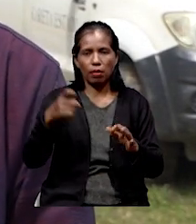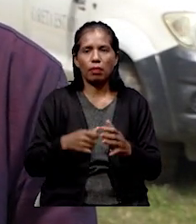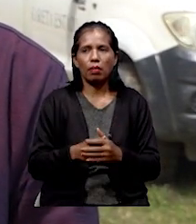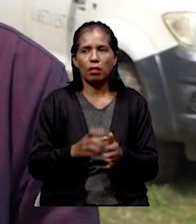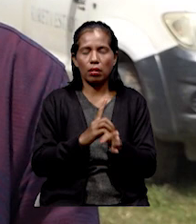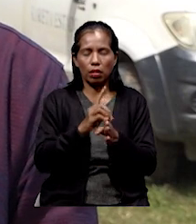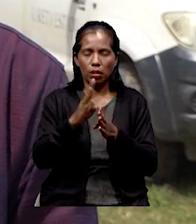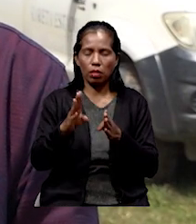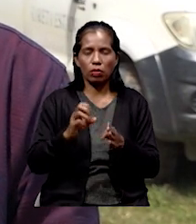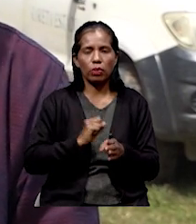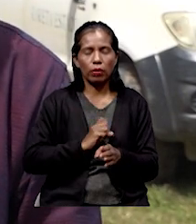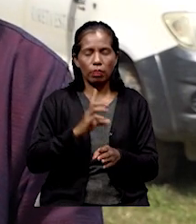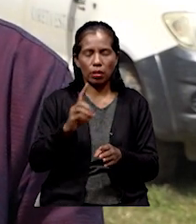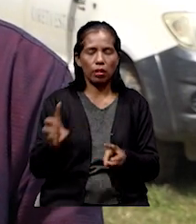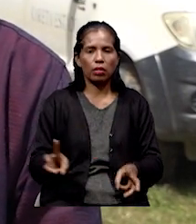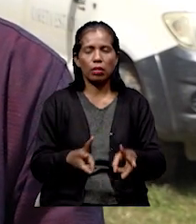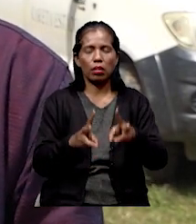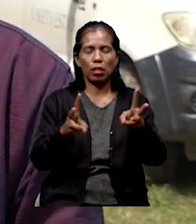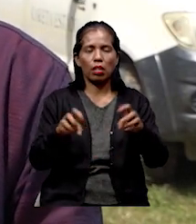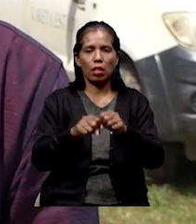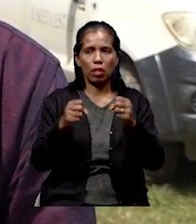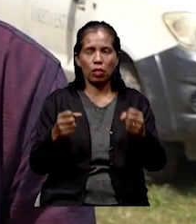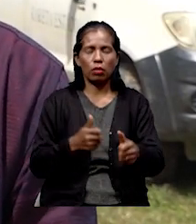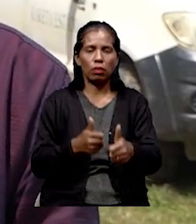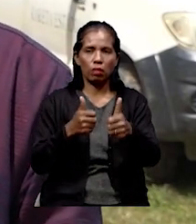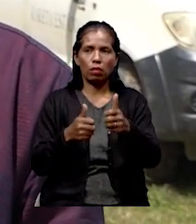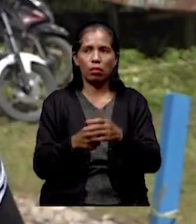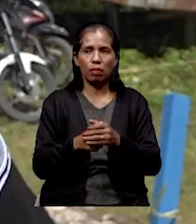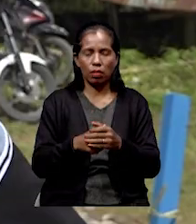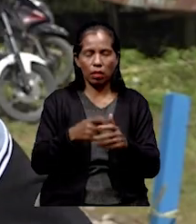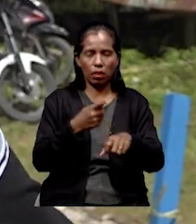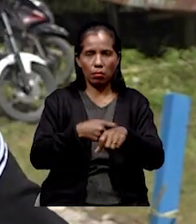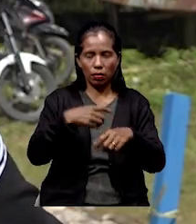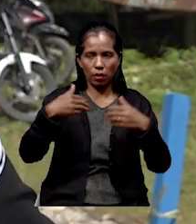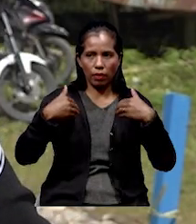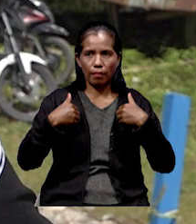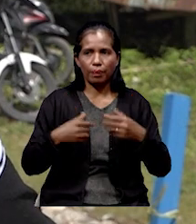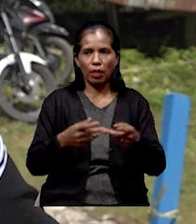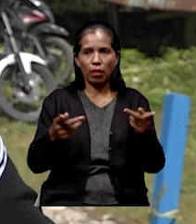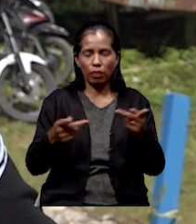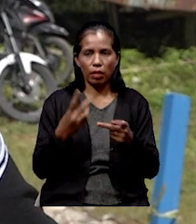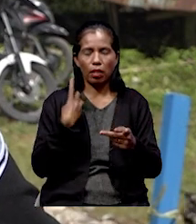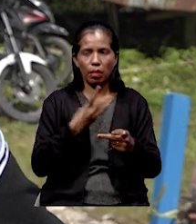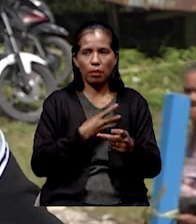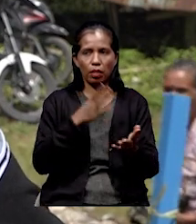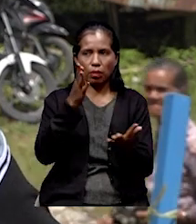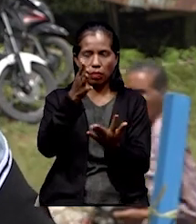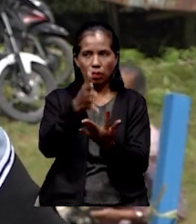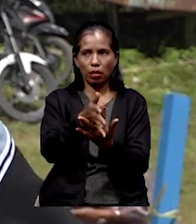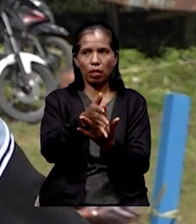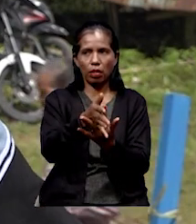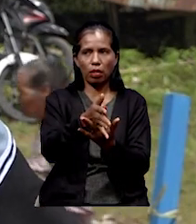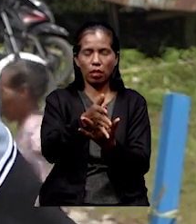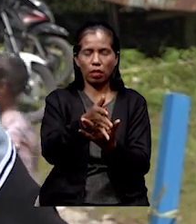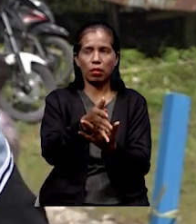direção suivada na minha estrada, condicionalmente, baseada no clima. Mas bem, a área minha, até estamos na